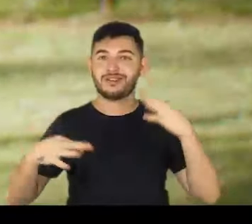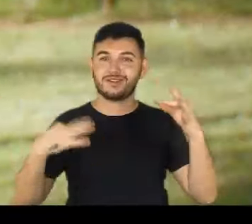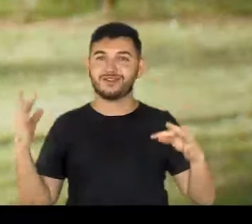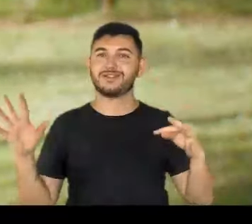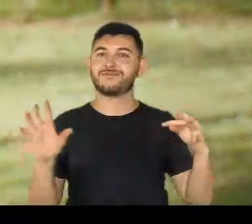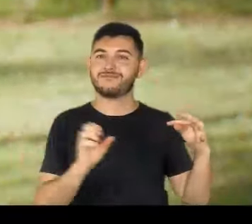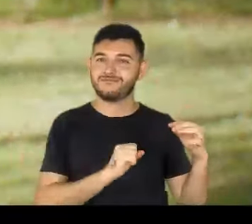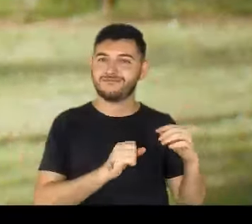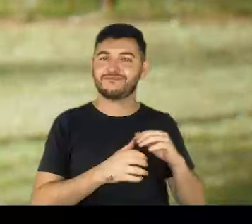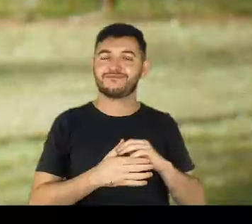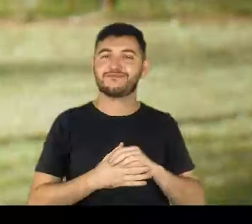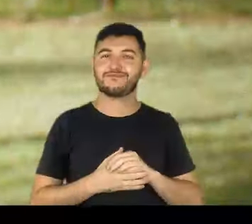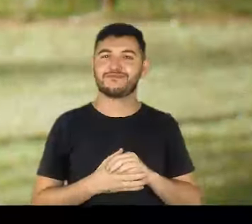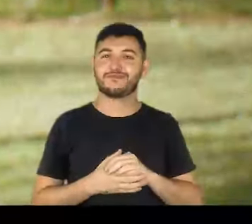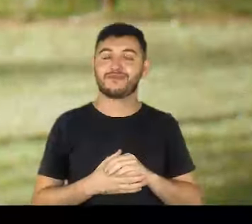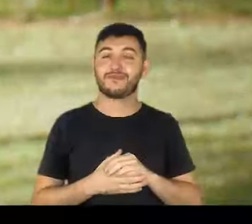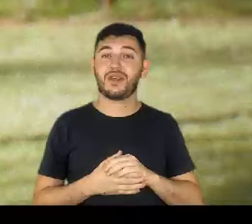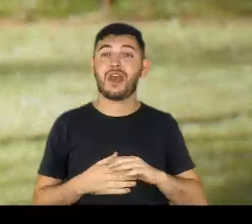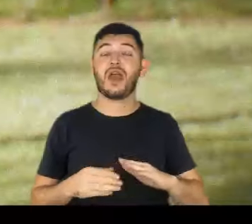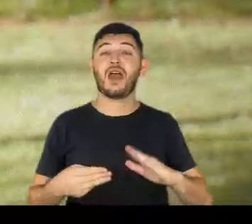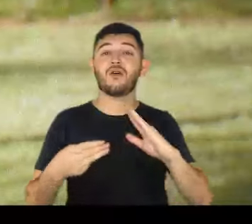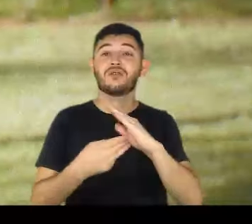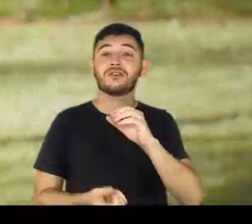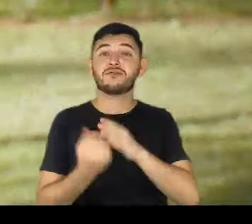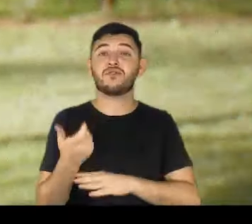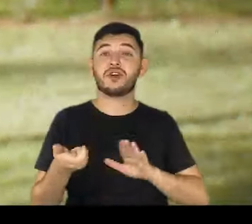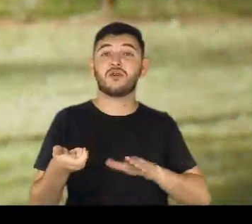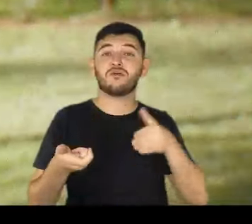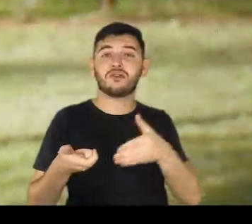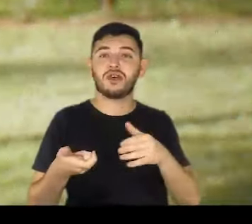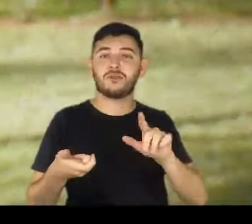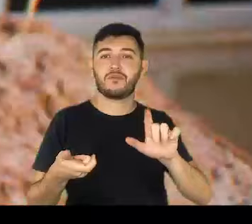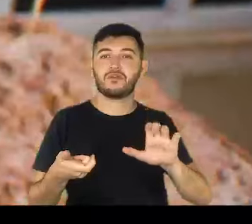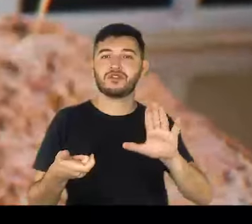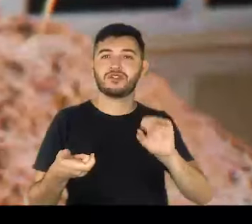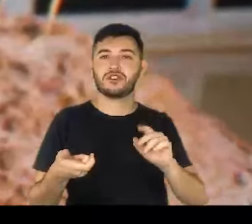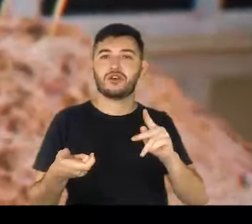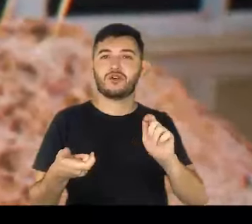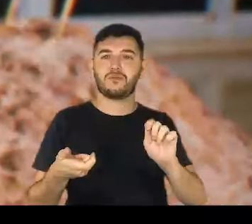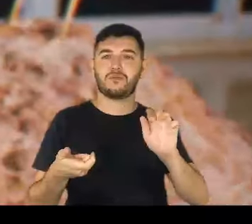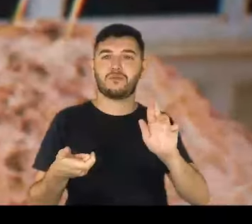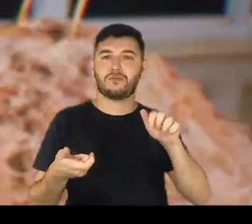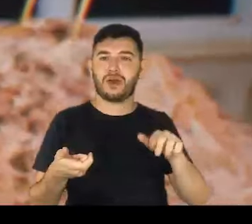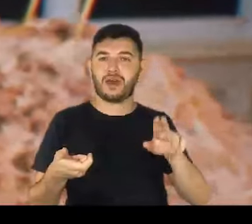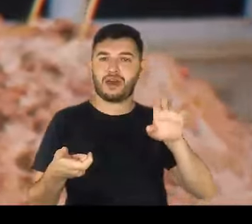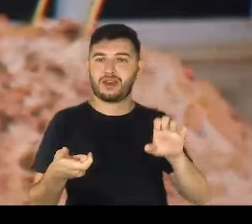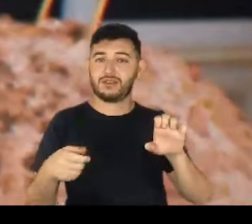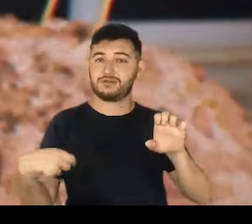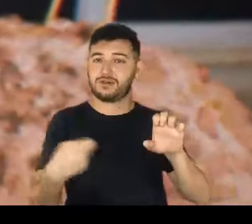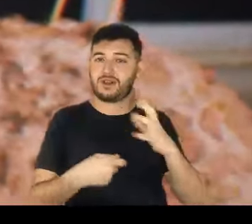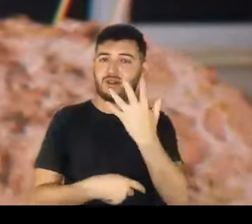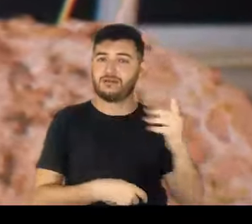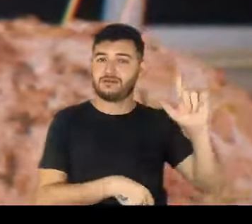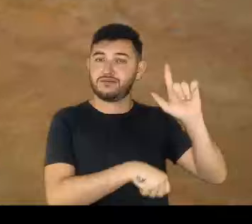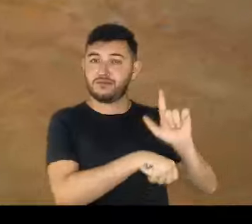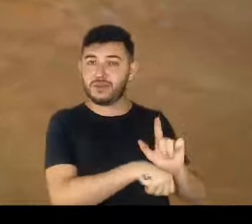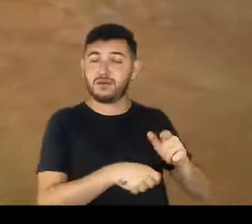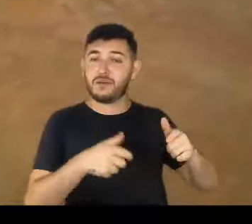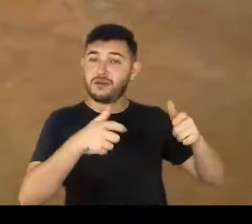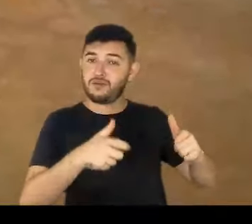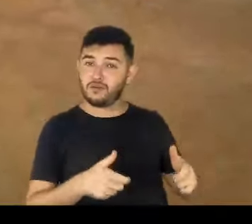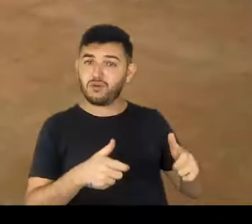atribuído à Unesco para áreas únicas e unificadas no planeta, que têm um